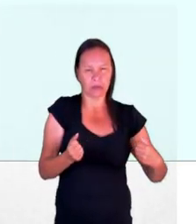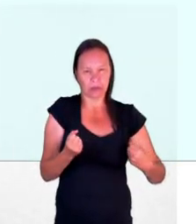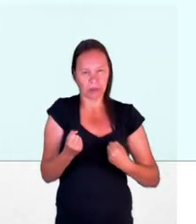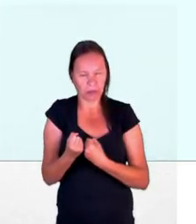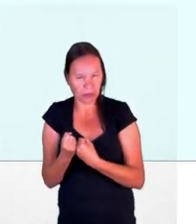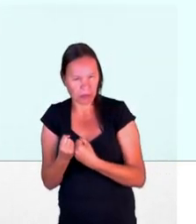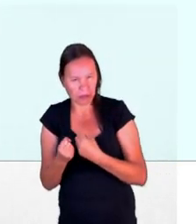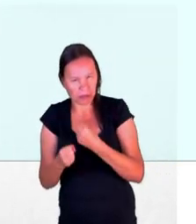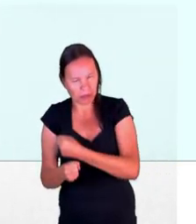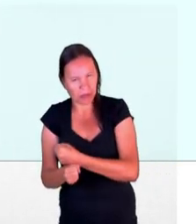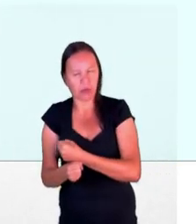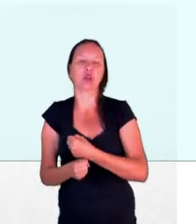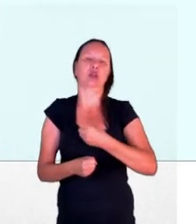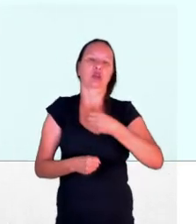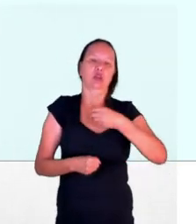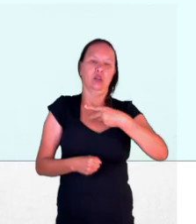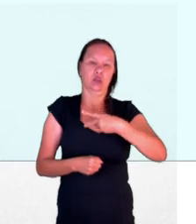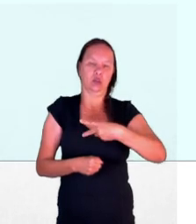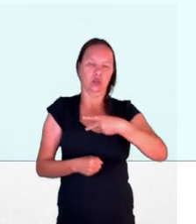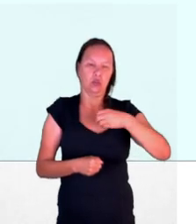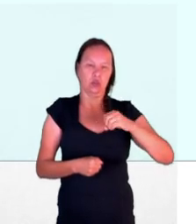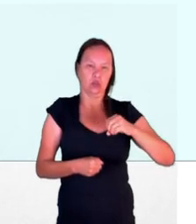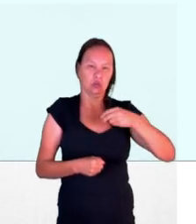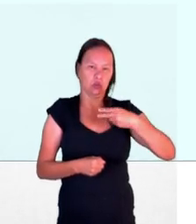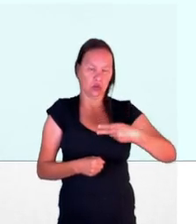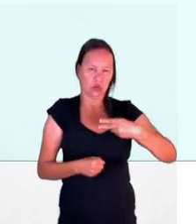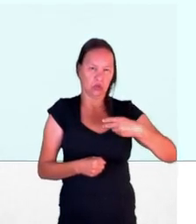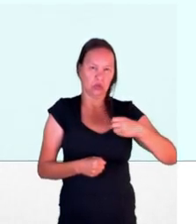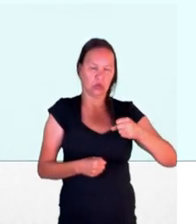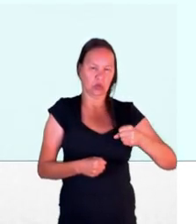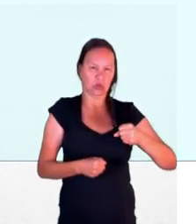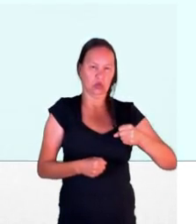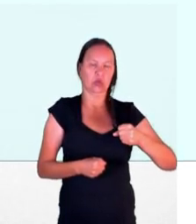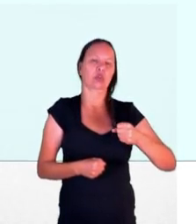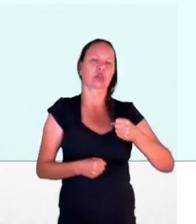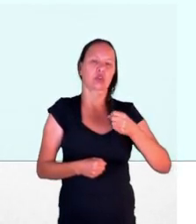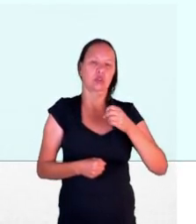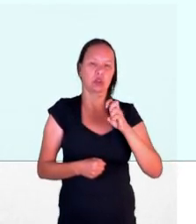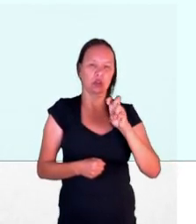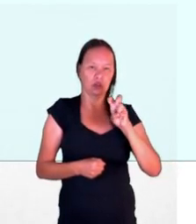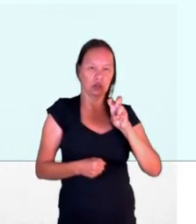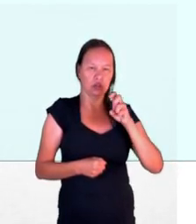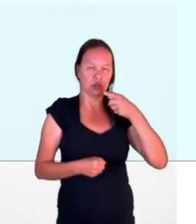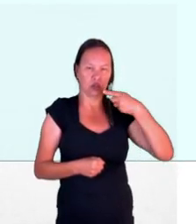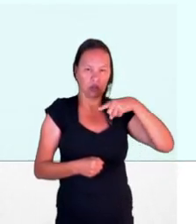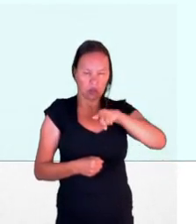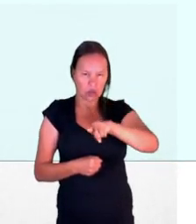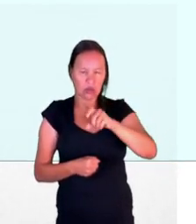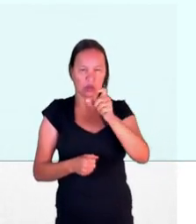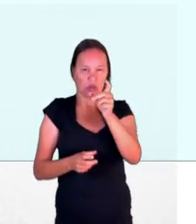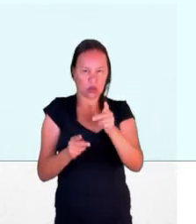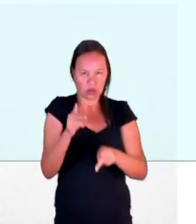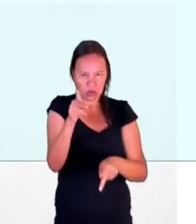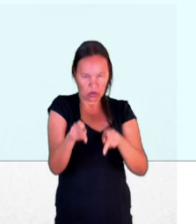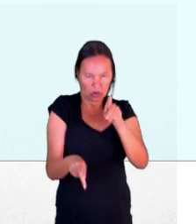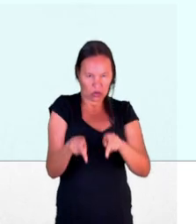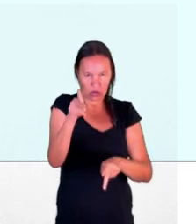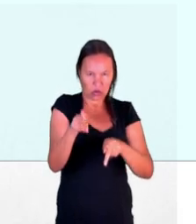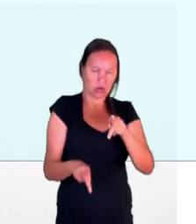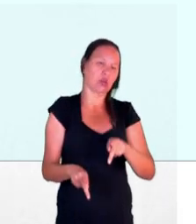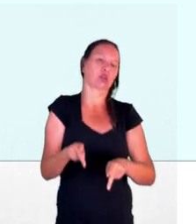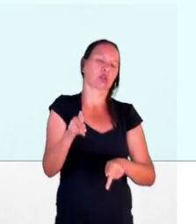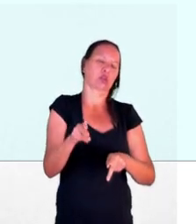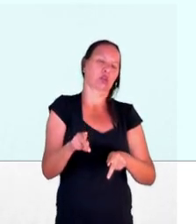2018 até hoje nós temos mais ou menos 5.000 pessoas ou atendidas é só uma estimativa